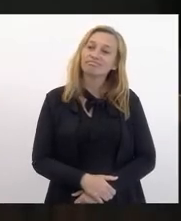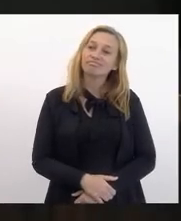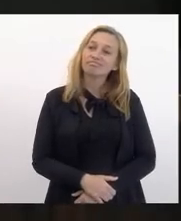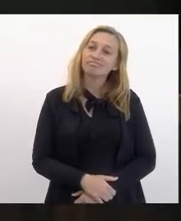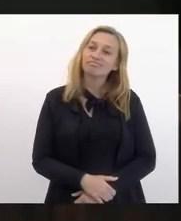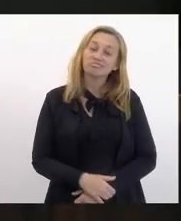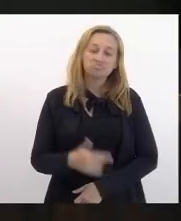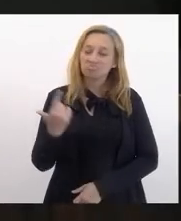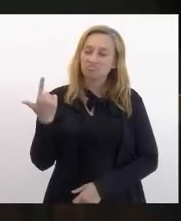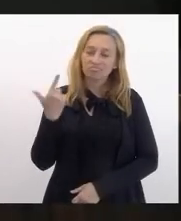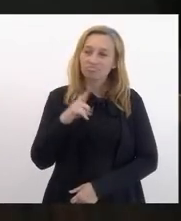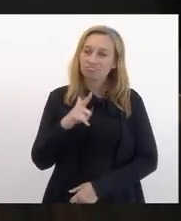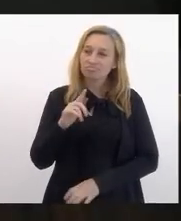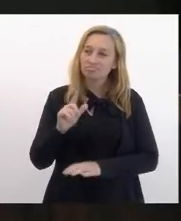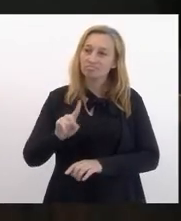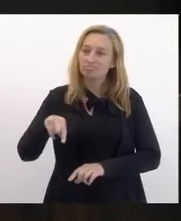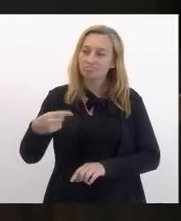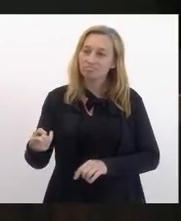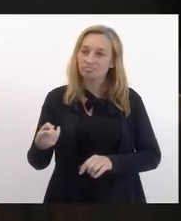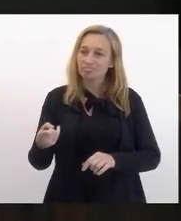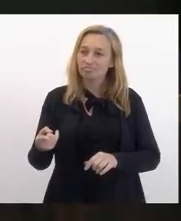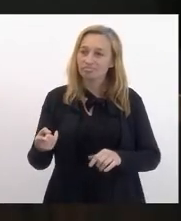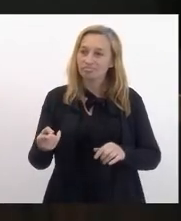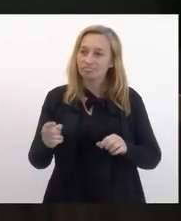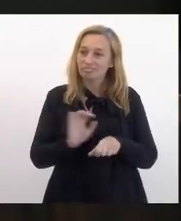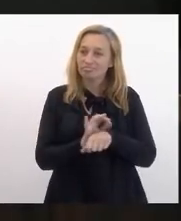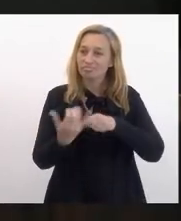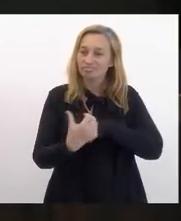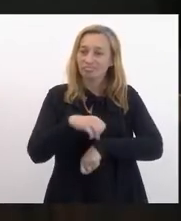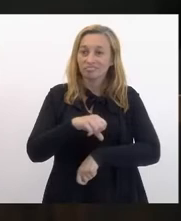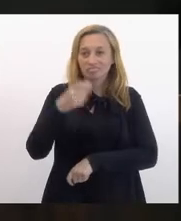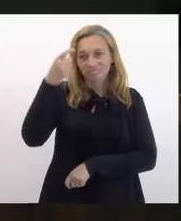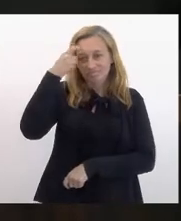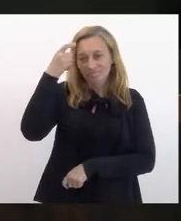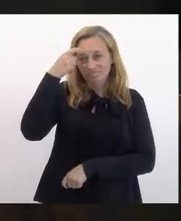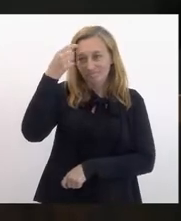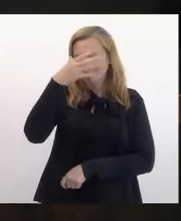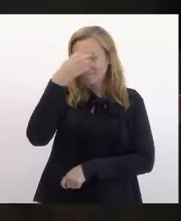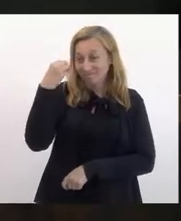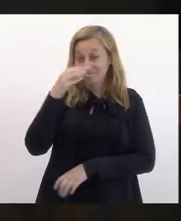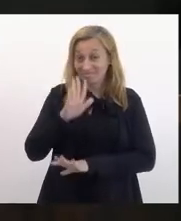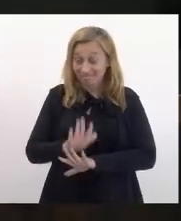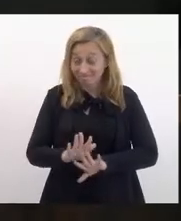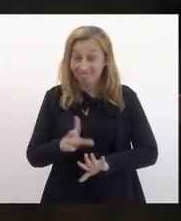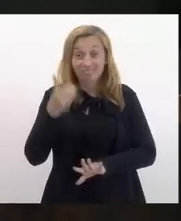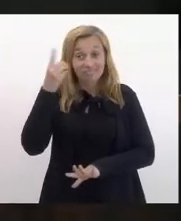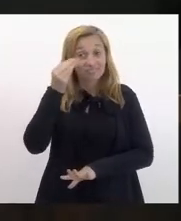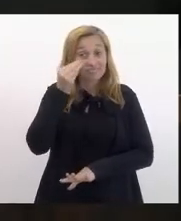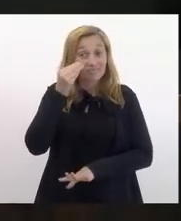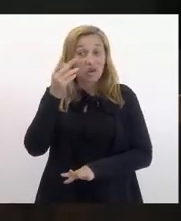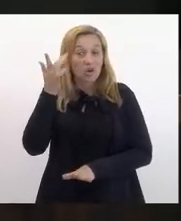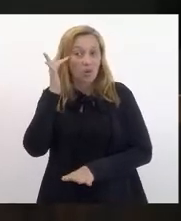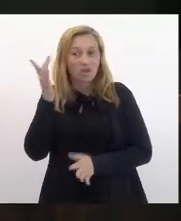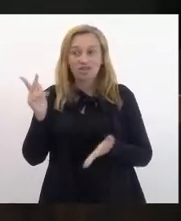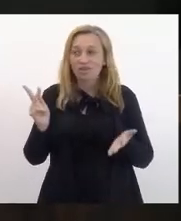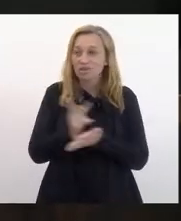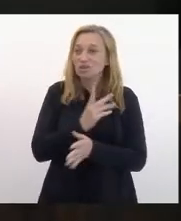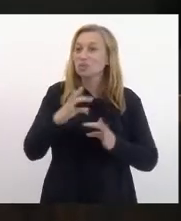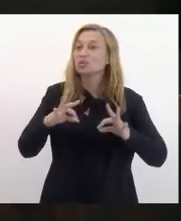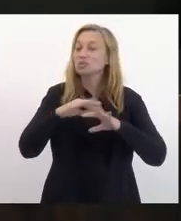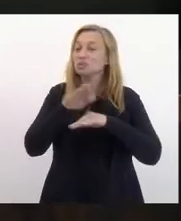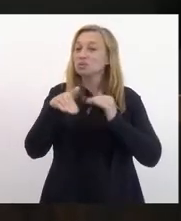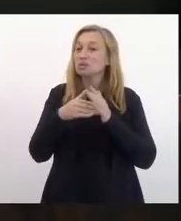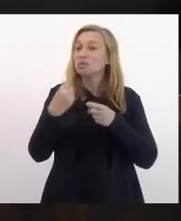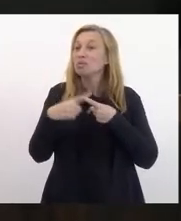Lamentavelmente, eu não consigo. Depois do Covid, minha mente não ficou muito boa mais, deputada Mônica. Eu acho que aconteceu com todas,